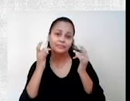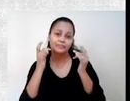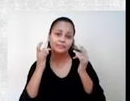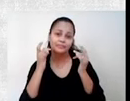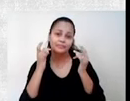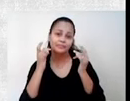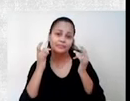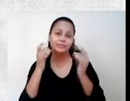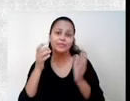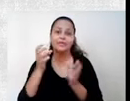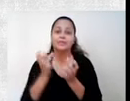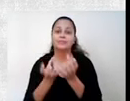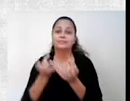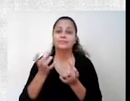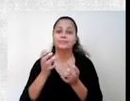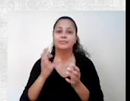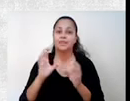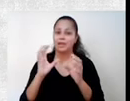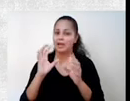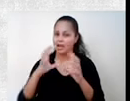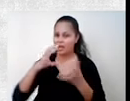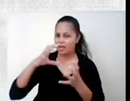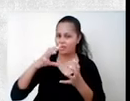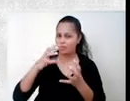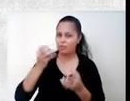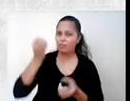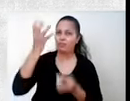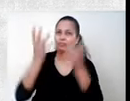itinerantes, malabares,